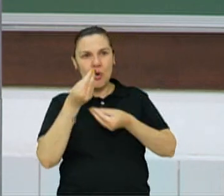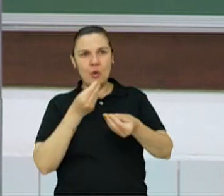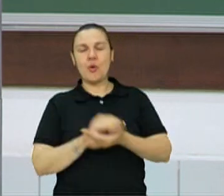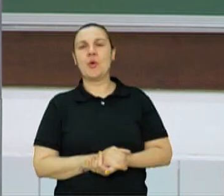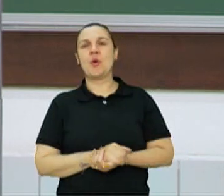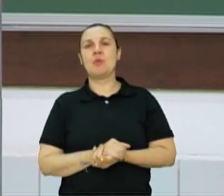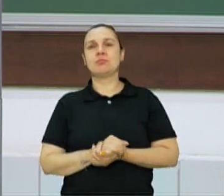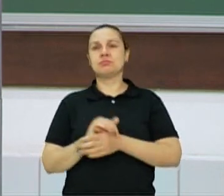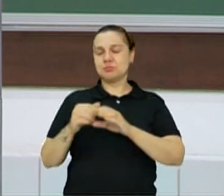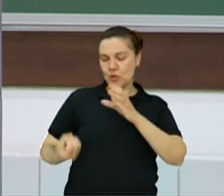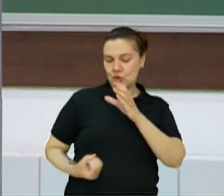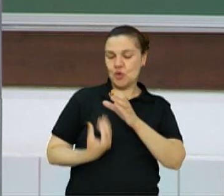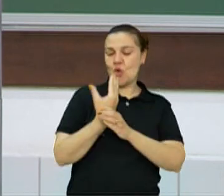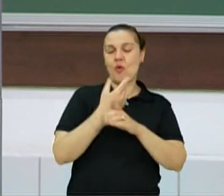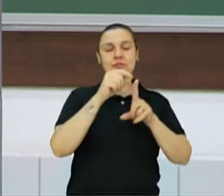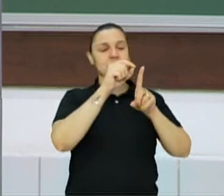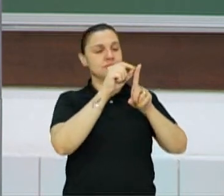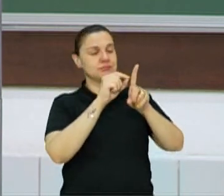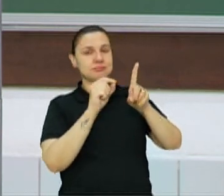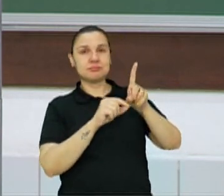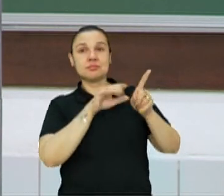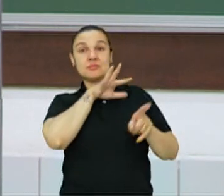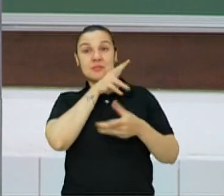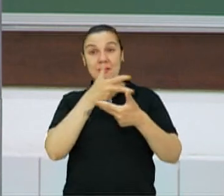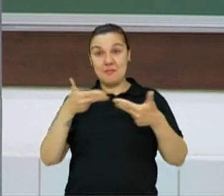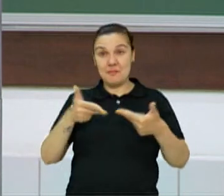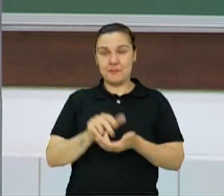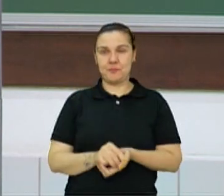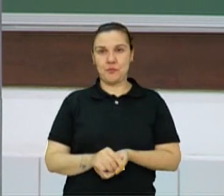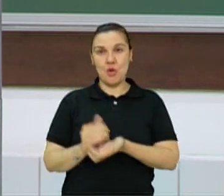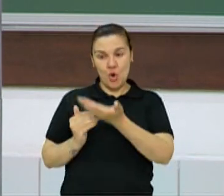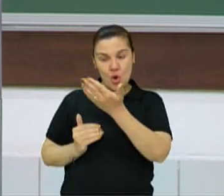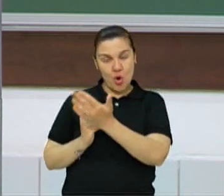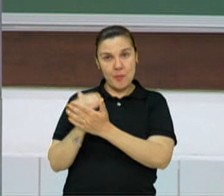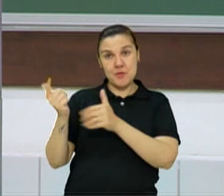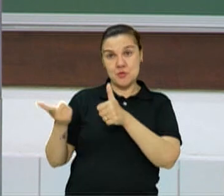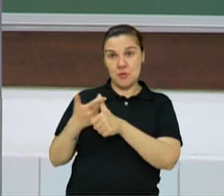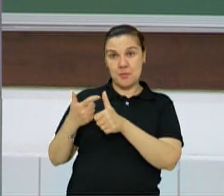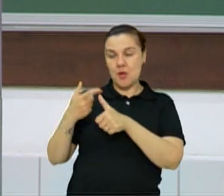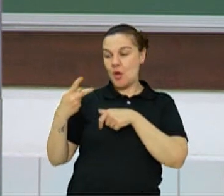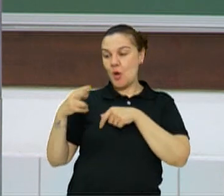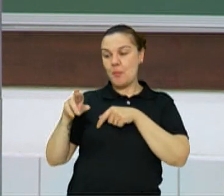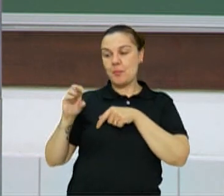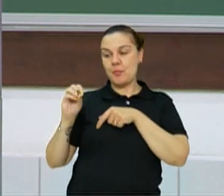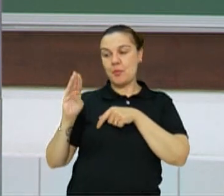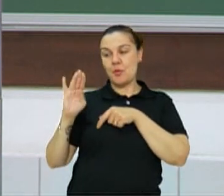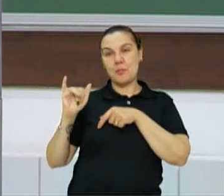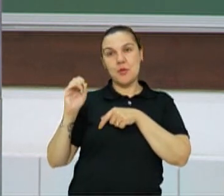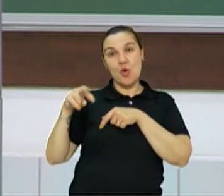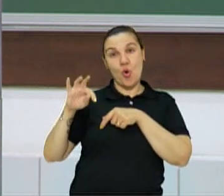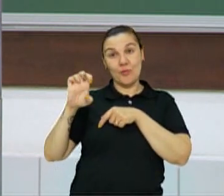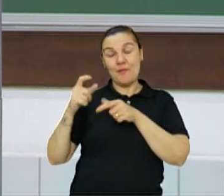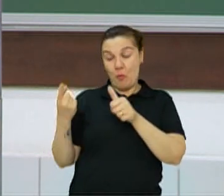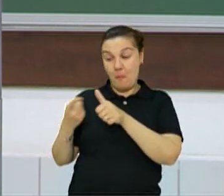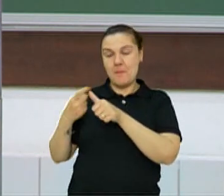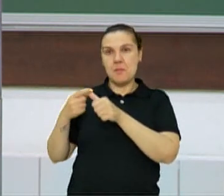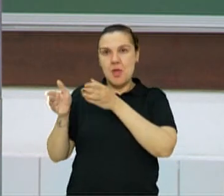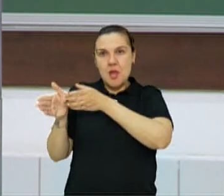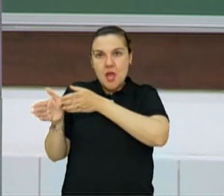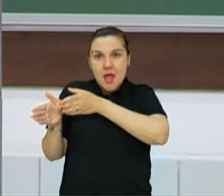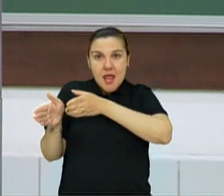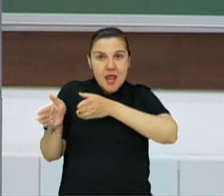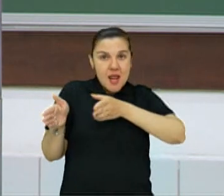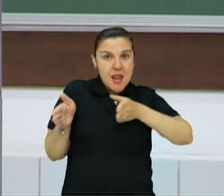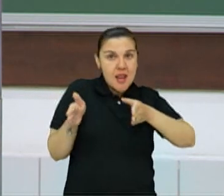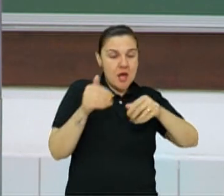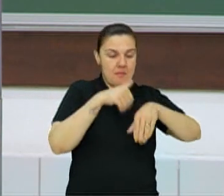é a formação de novas espécies, desde a formação do primeiro ser vivo, probionte, até os seres mais complexos